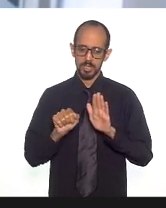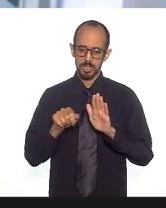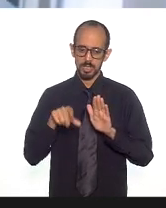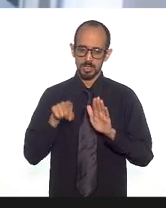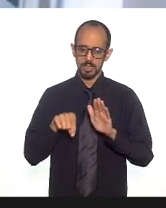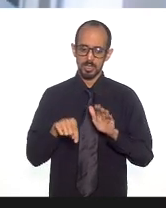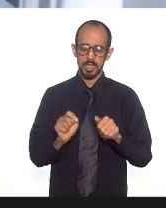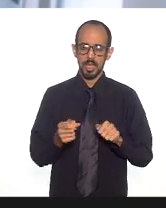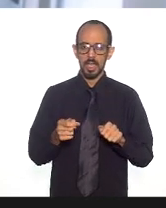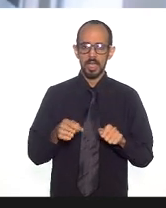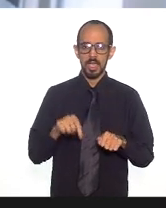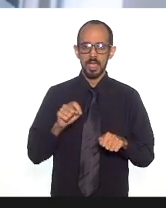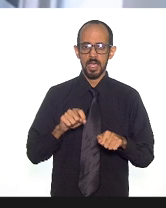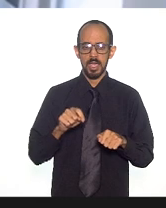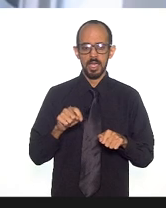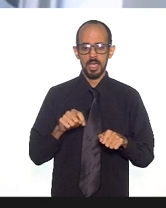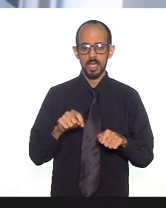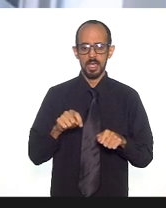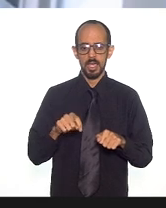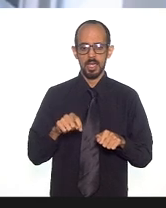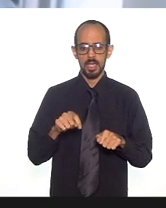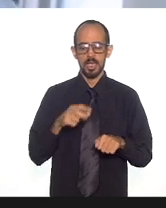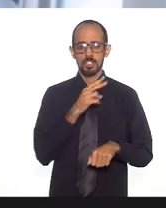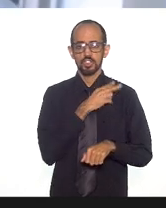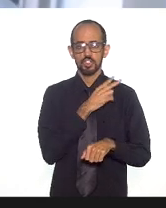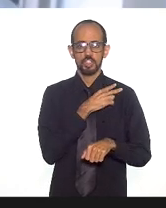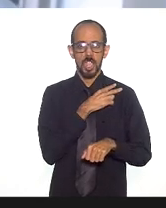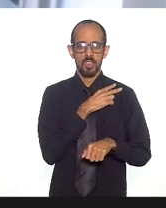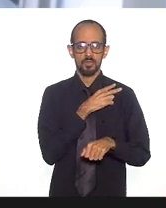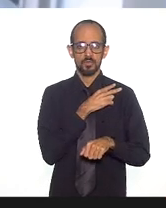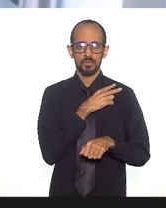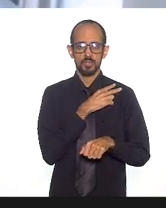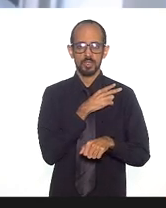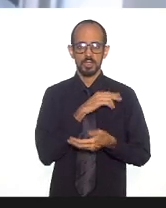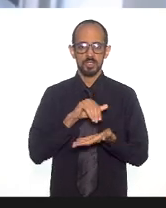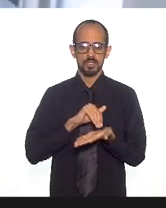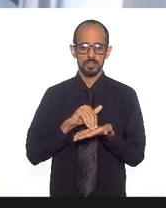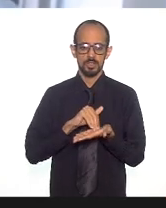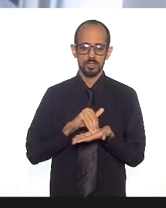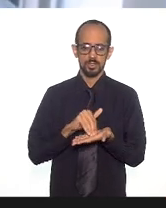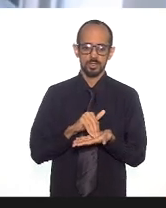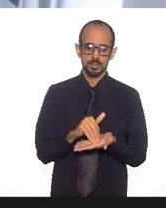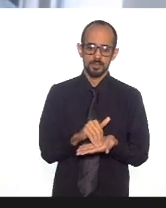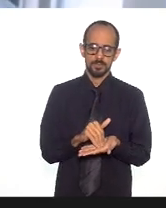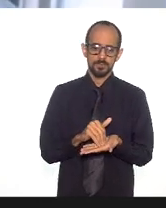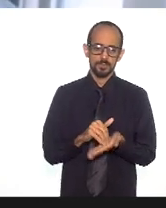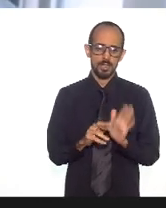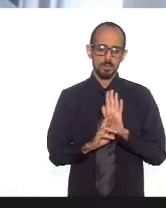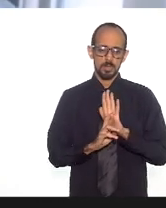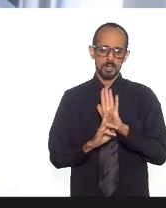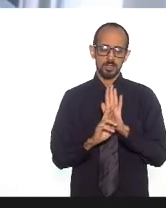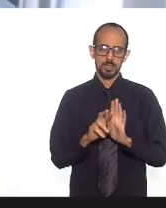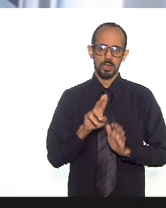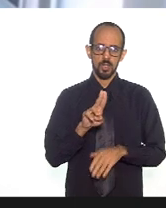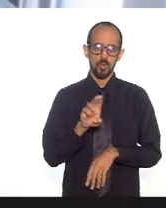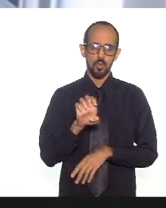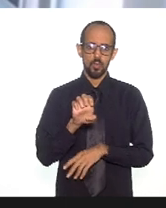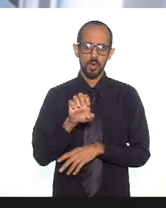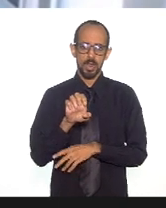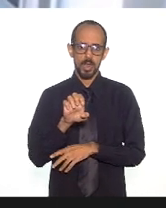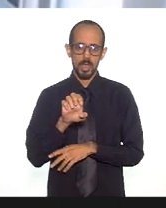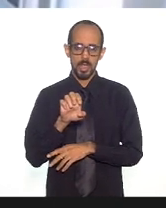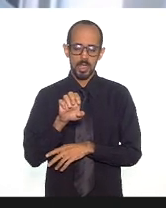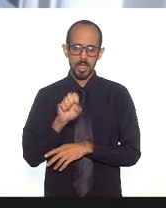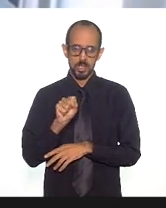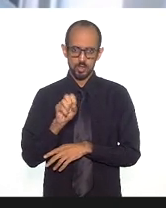ex-pró-reitora de graduação e atual chefe de gabinete da reitora professora Luanda representando aqui ao ESO. Agradeço aqui a presença da